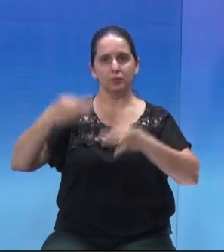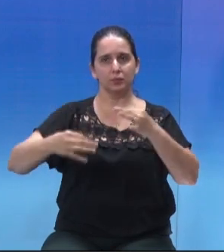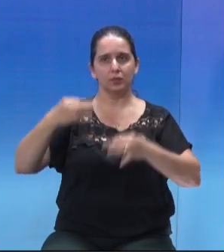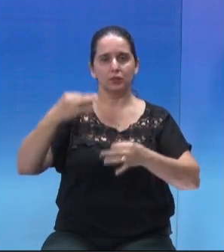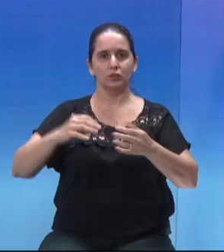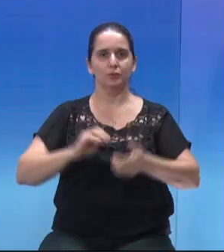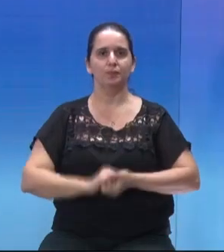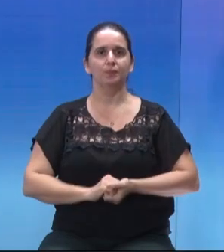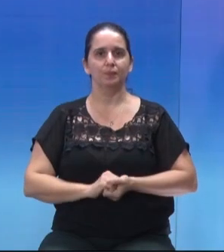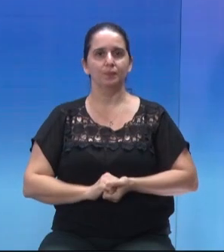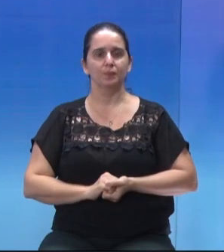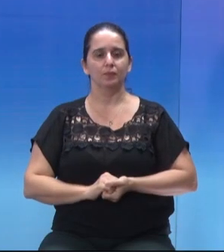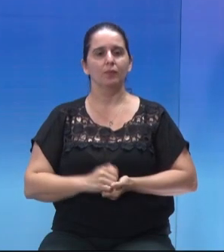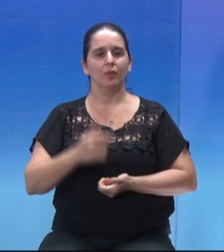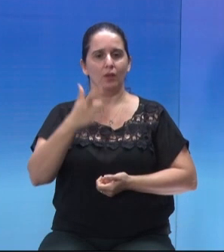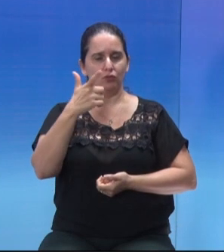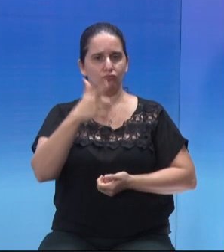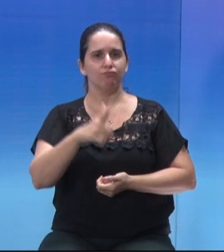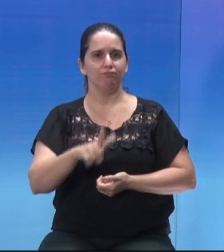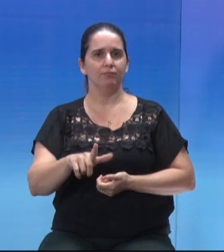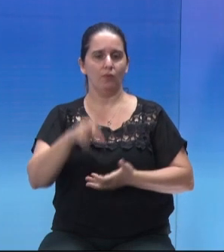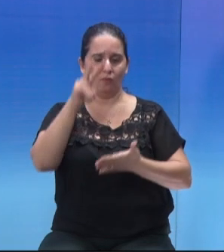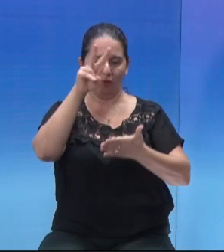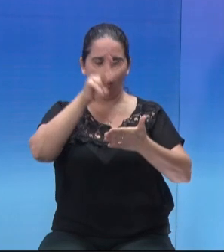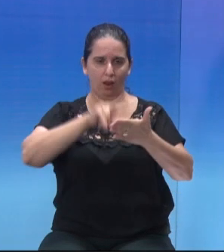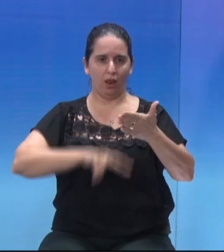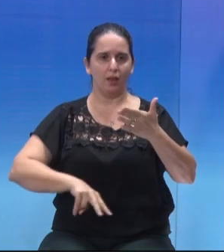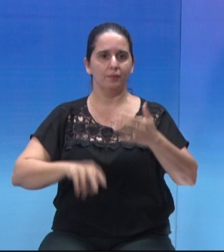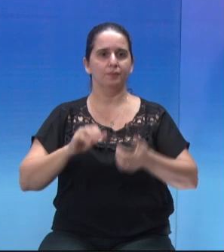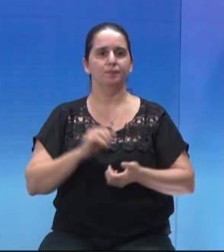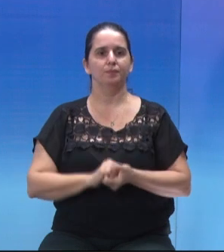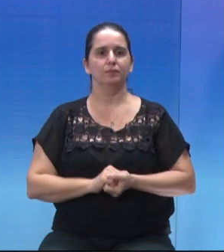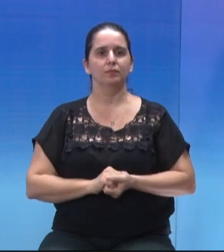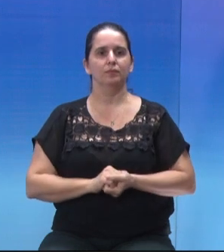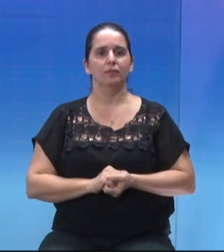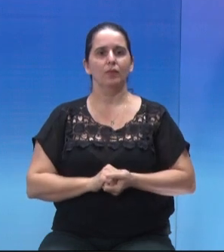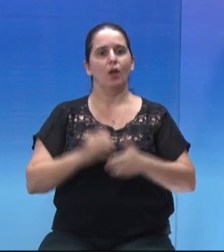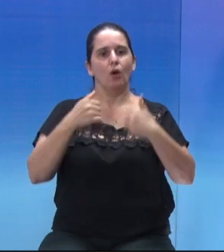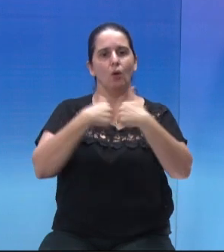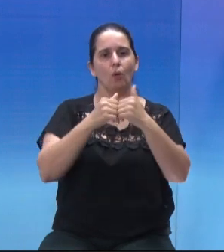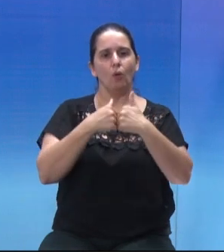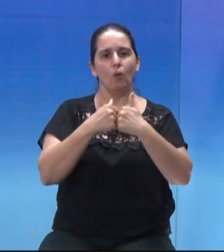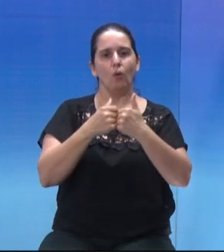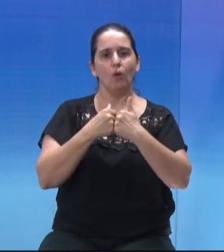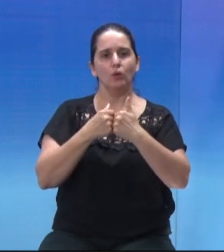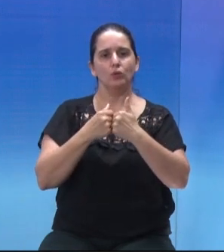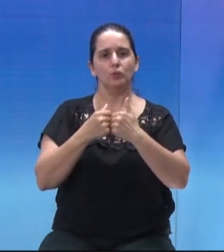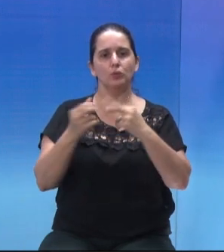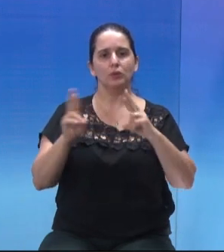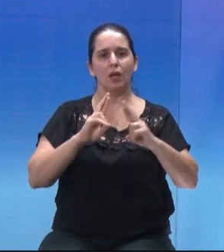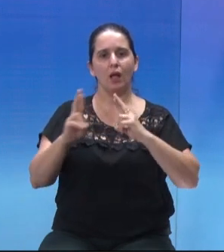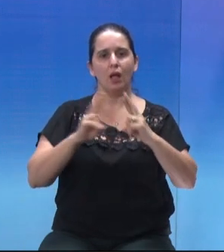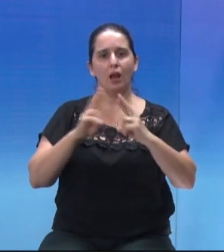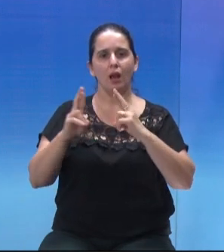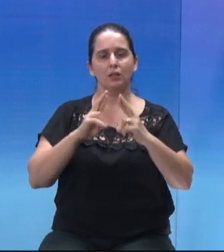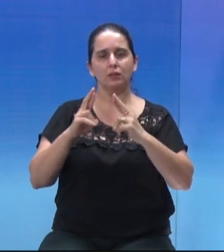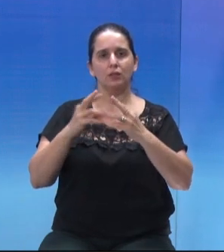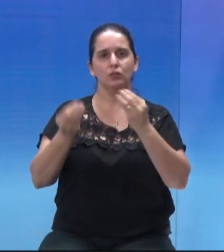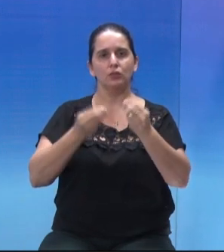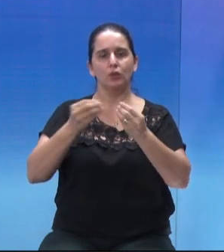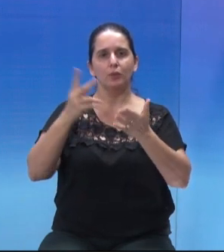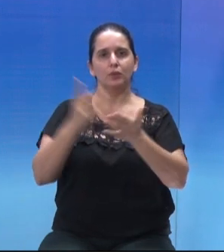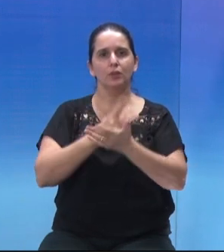relida rapidamente? Voltando à questão. Esse ônibus relaciona-se ao ato praticado